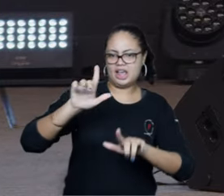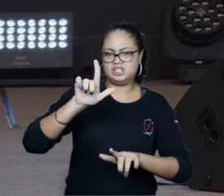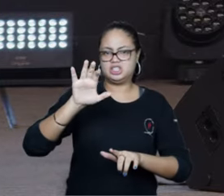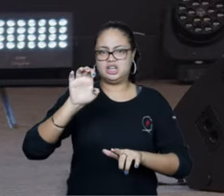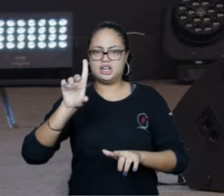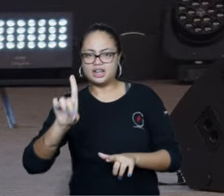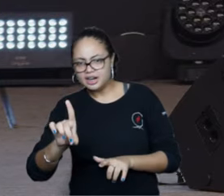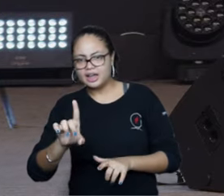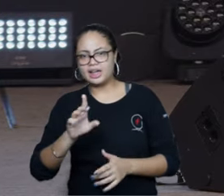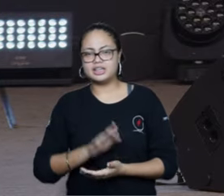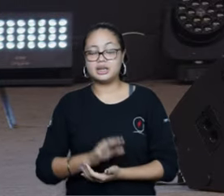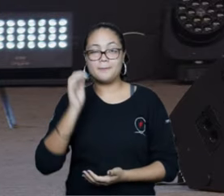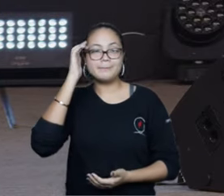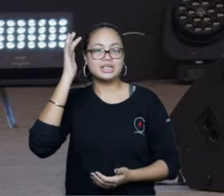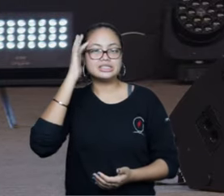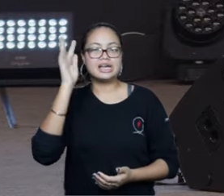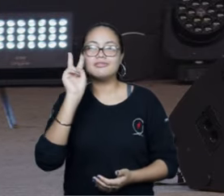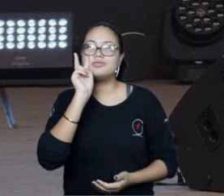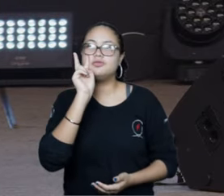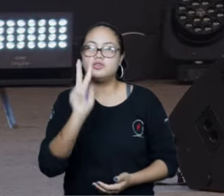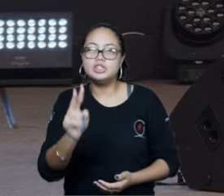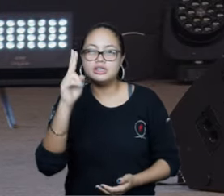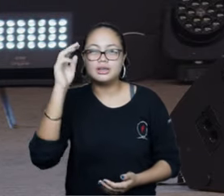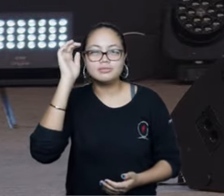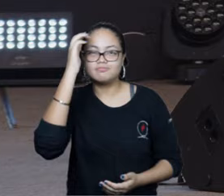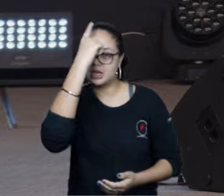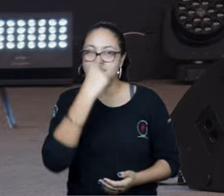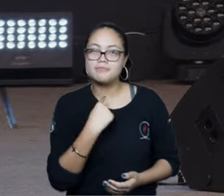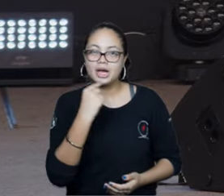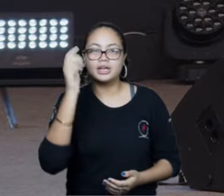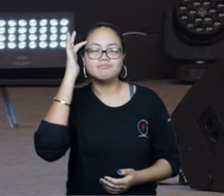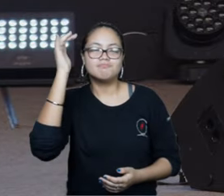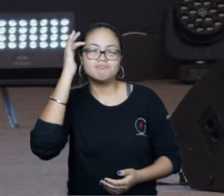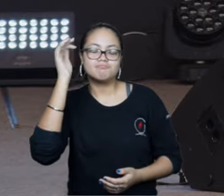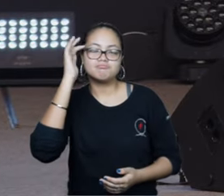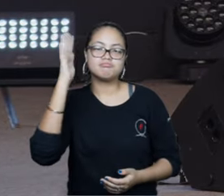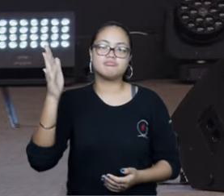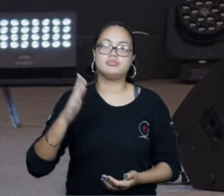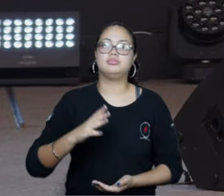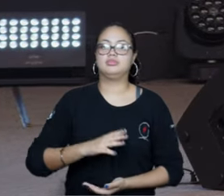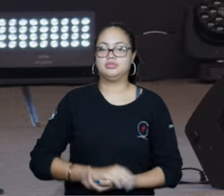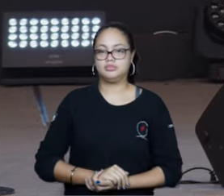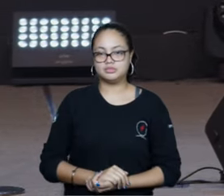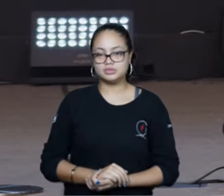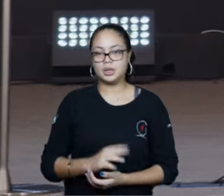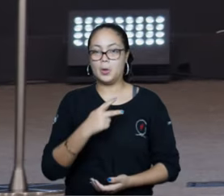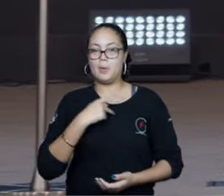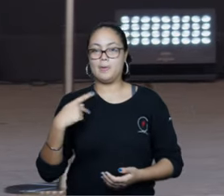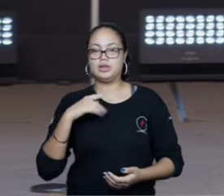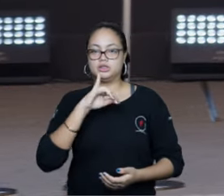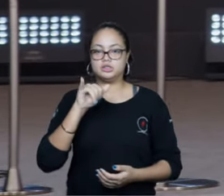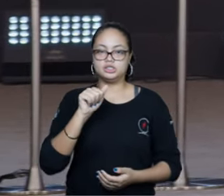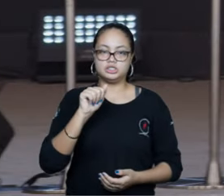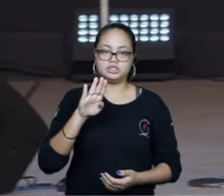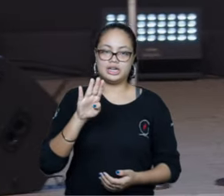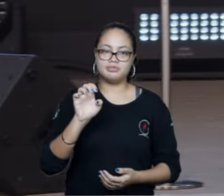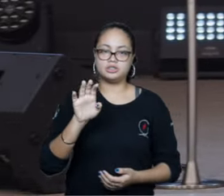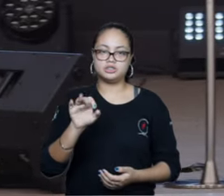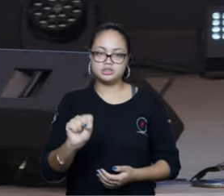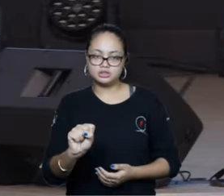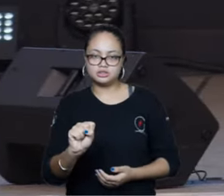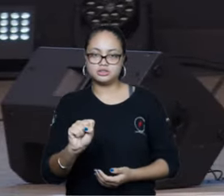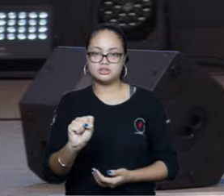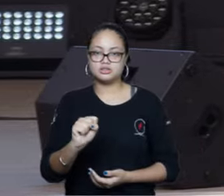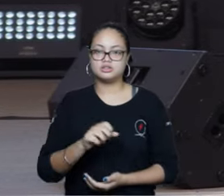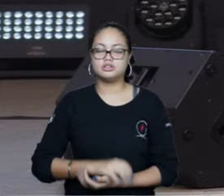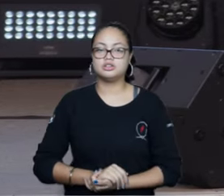eu pensava vivia aqui na minha mente já me conduziu várias cruzadas que eu fiz no Brasil ele é que dirigia